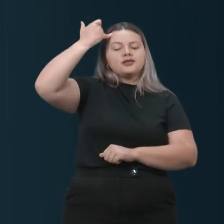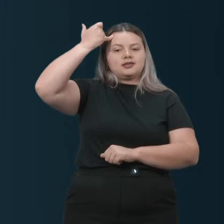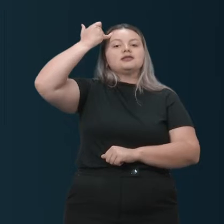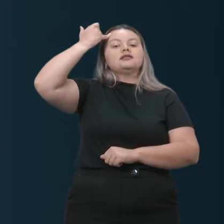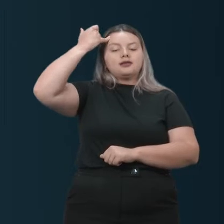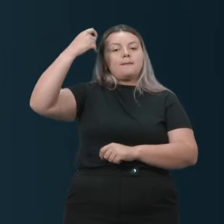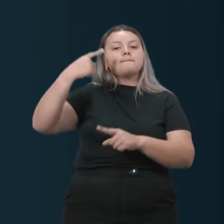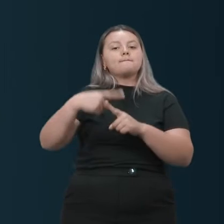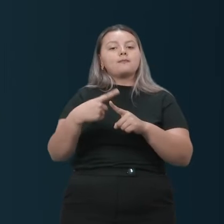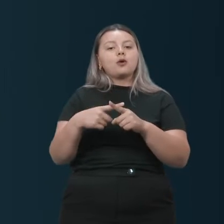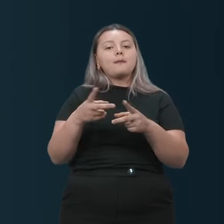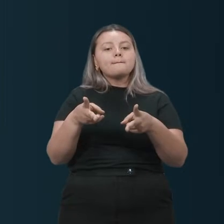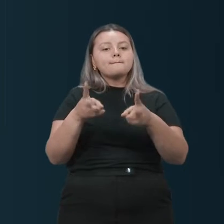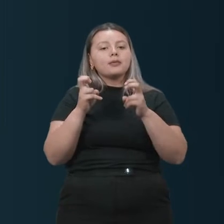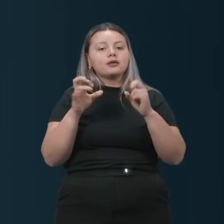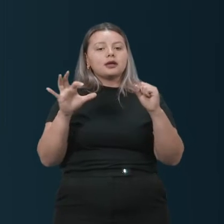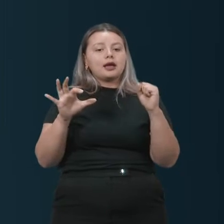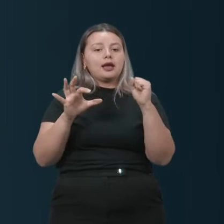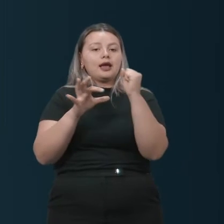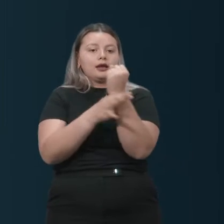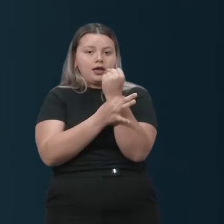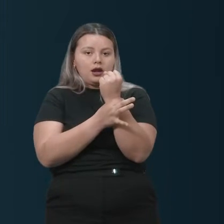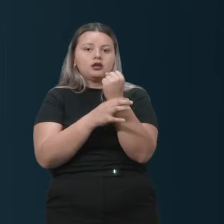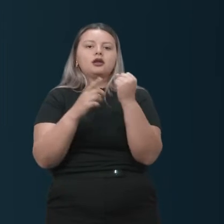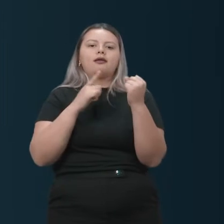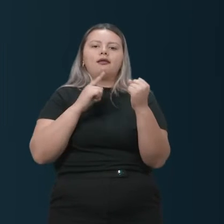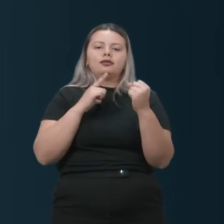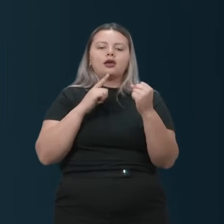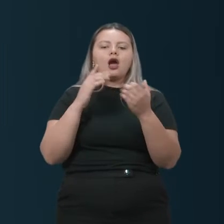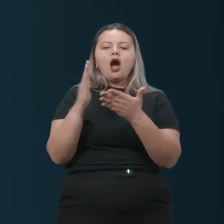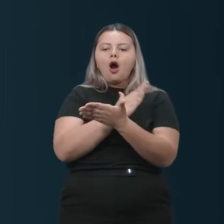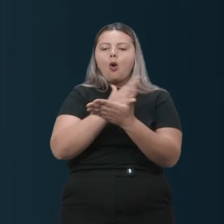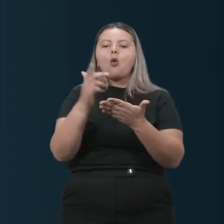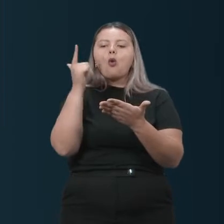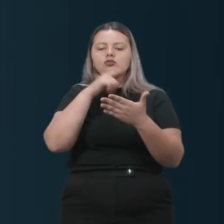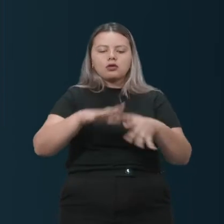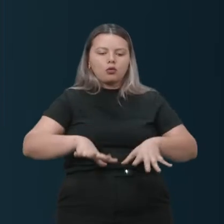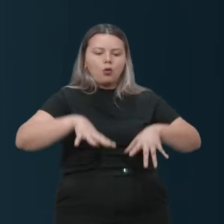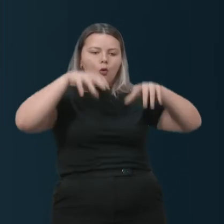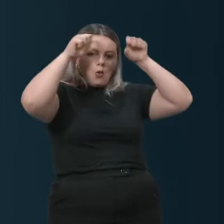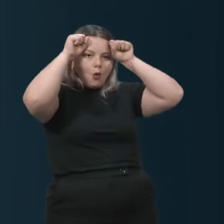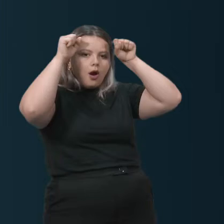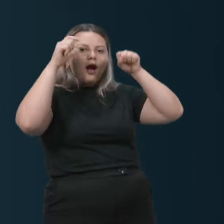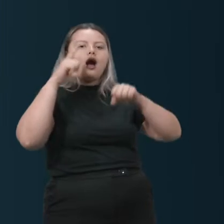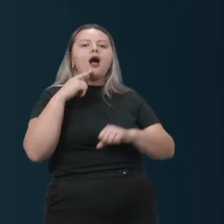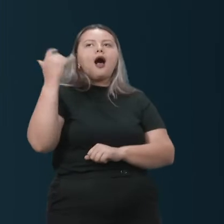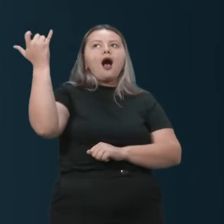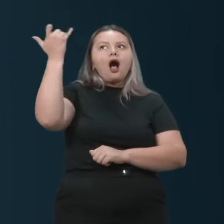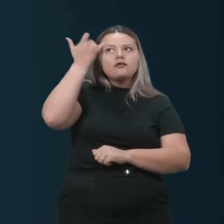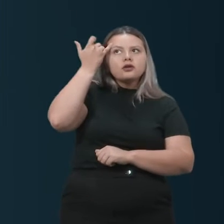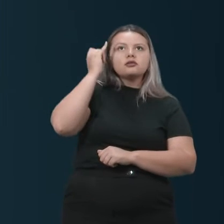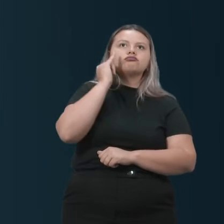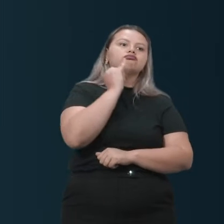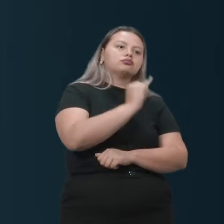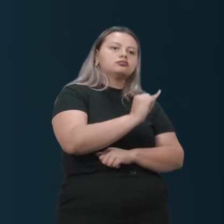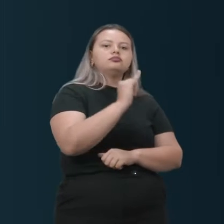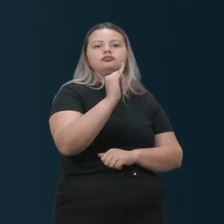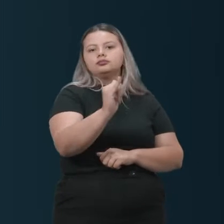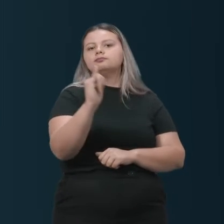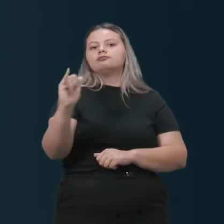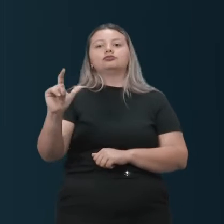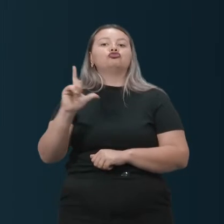Isso é importante porque garante que apenas algumas substâncias cheguem no cérebro e possam exercer o efeito